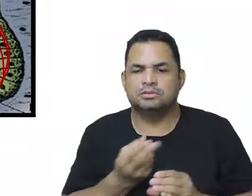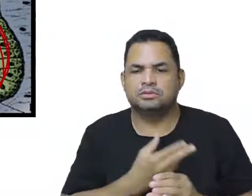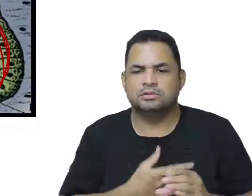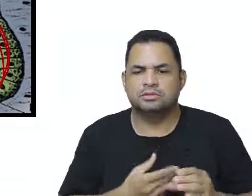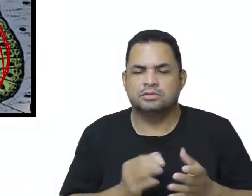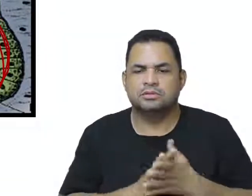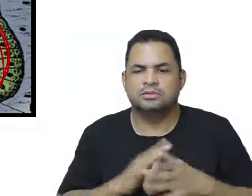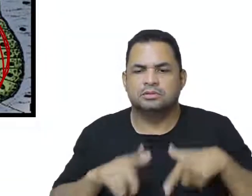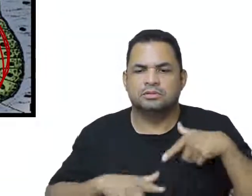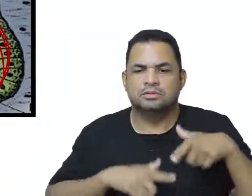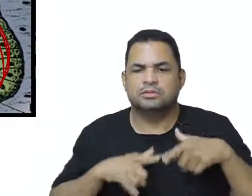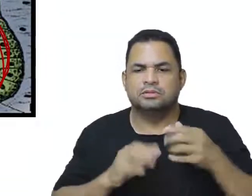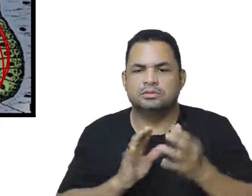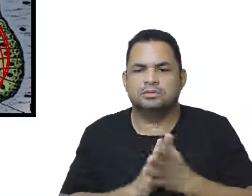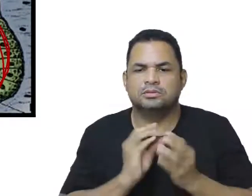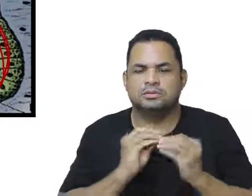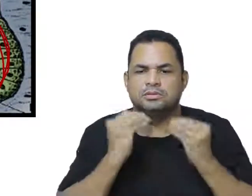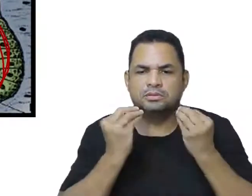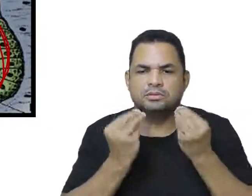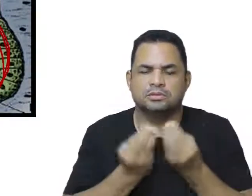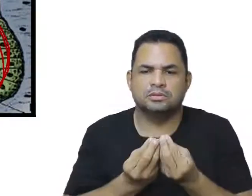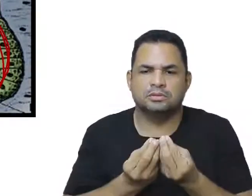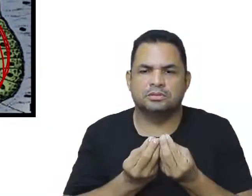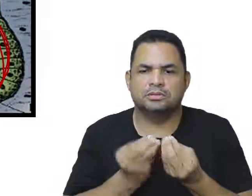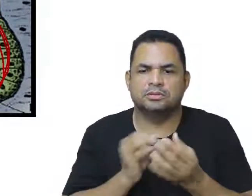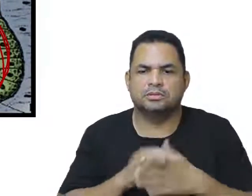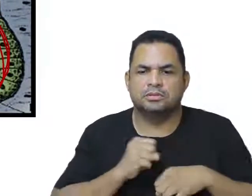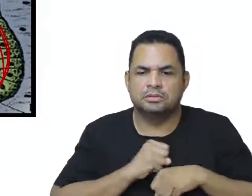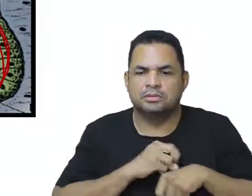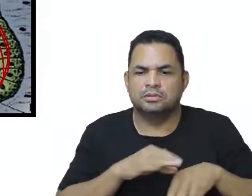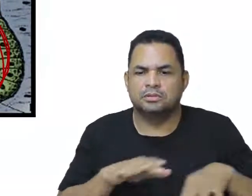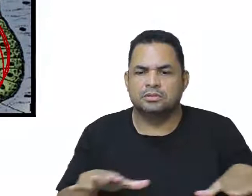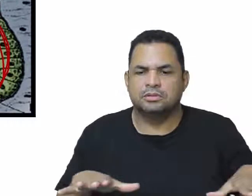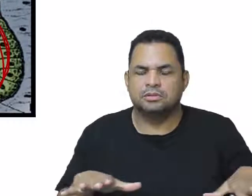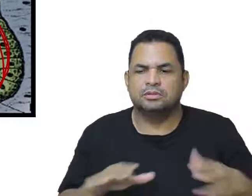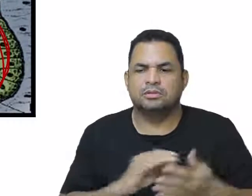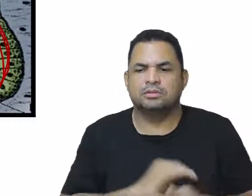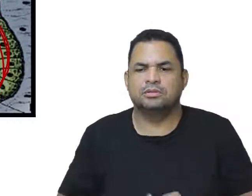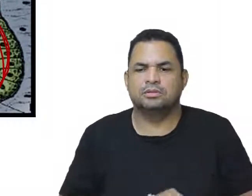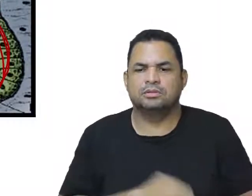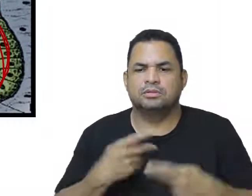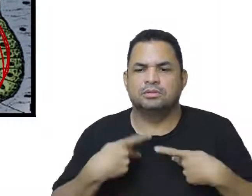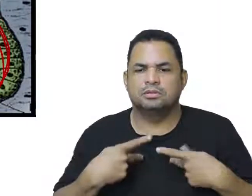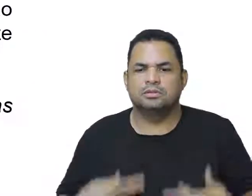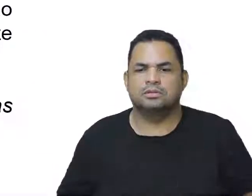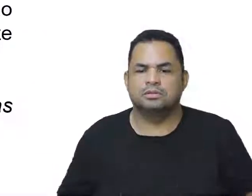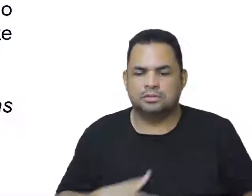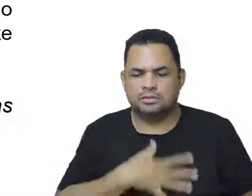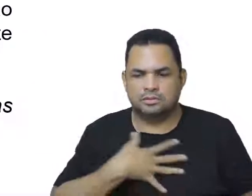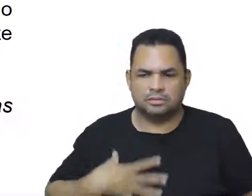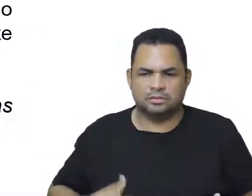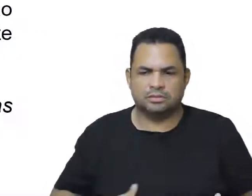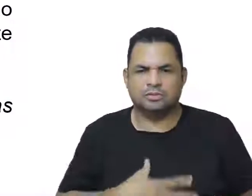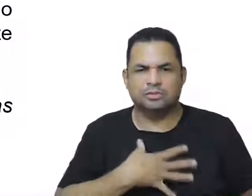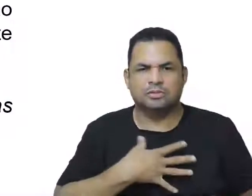uma determinada substância e liberar essa substância para a superfície do